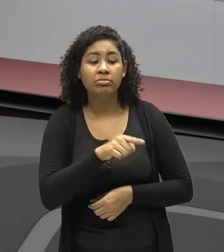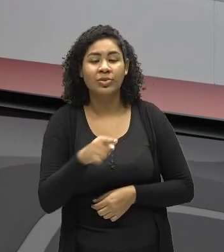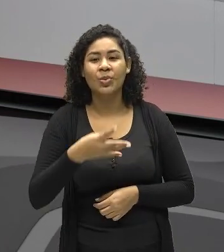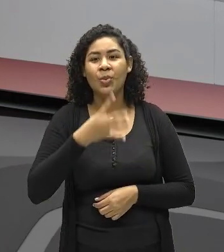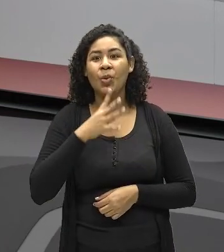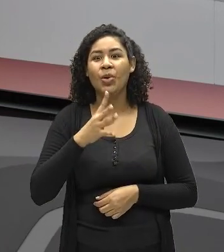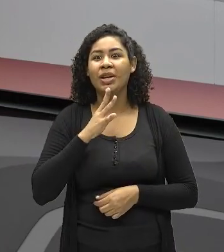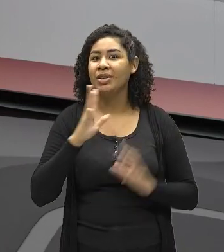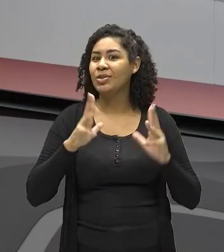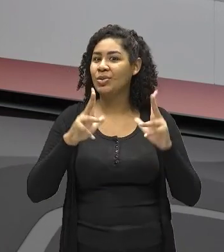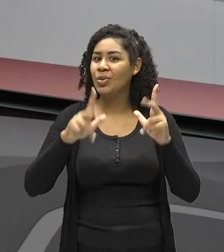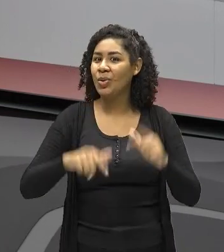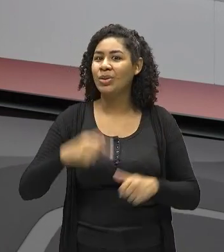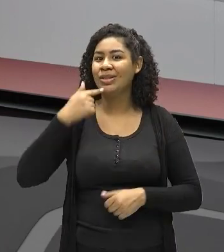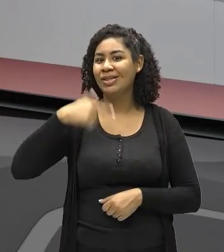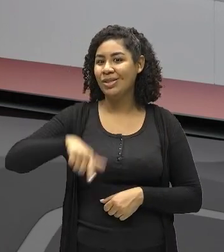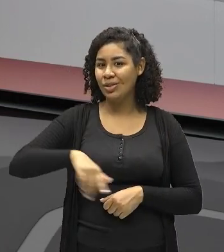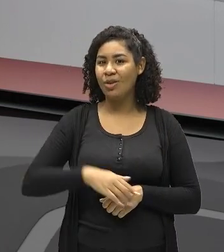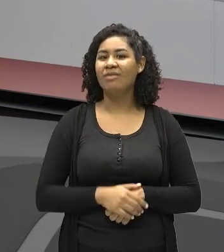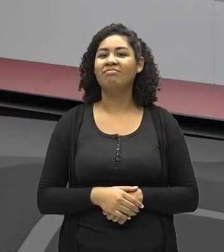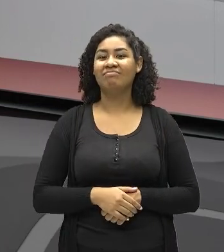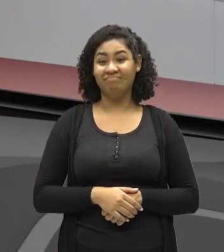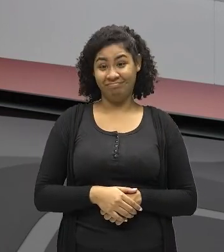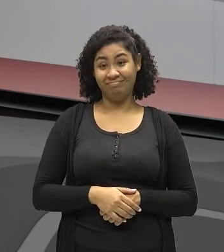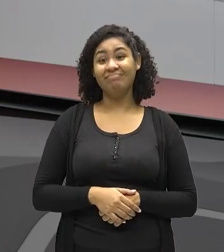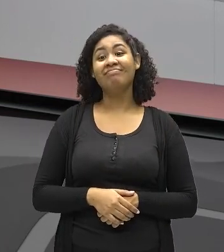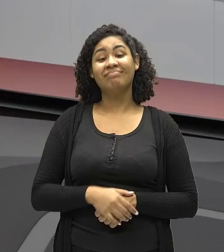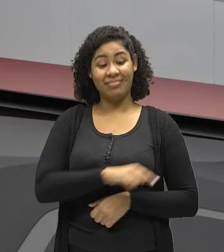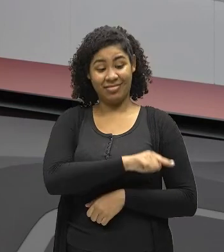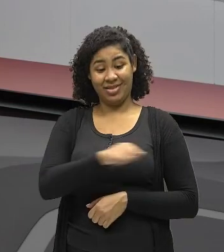Olha que bacana. Um aprendia a língua do outro.